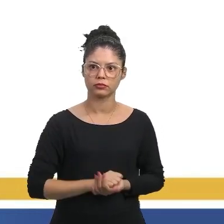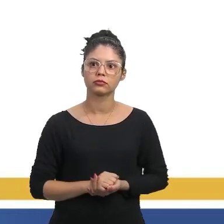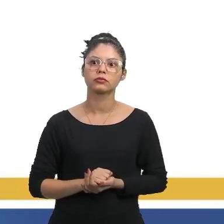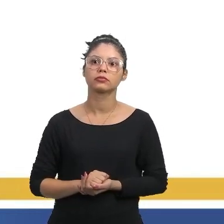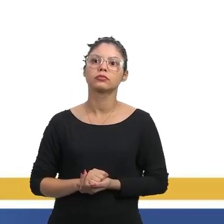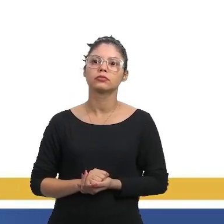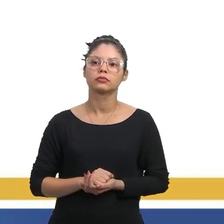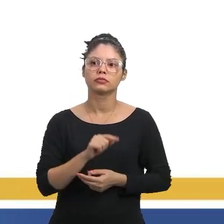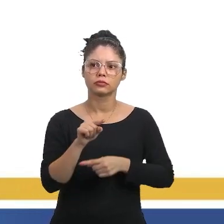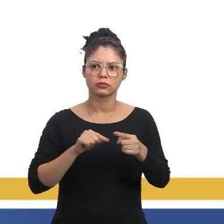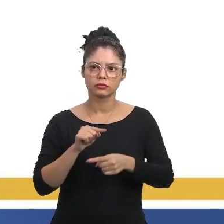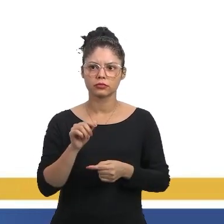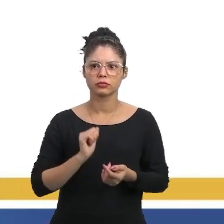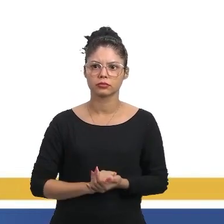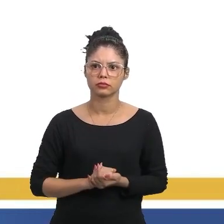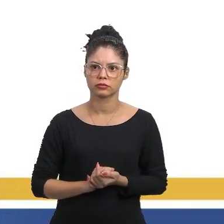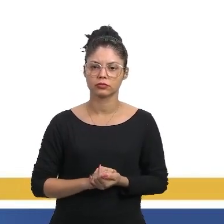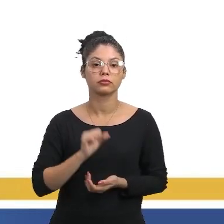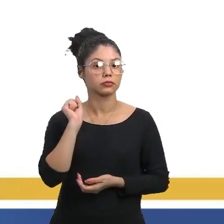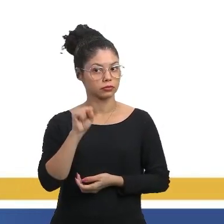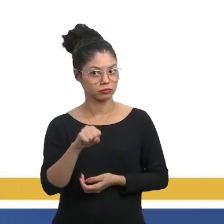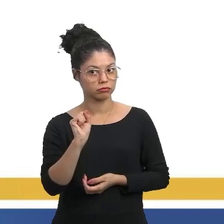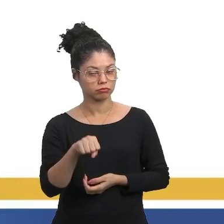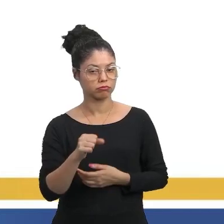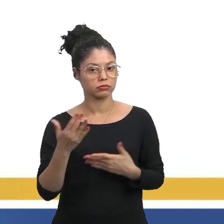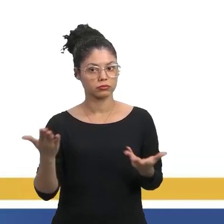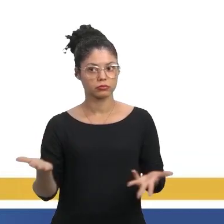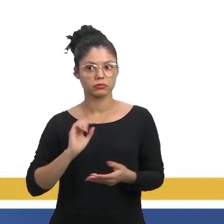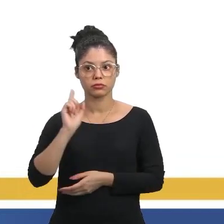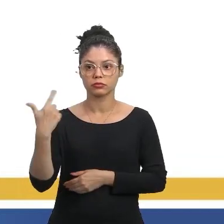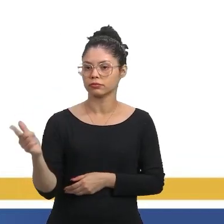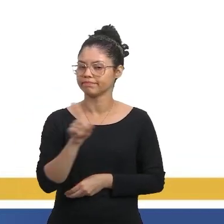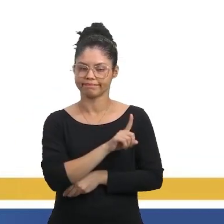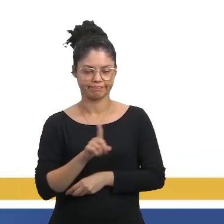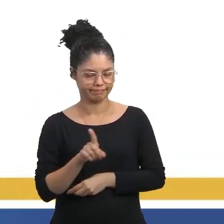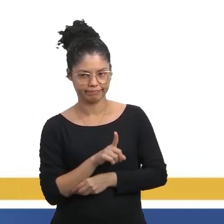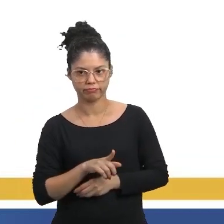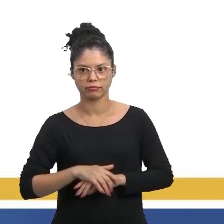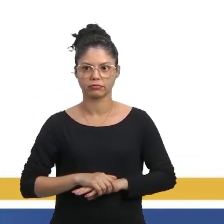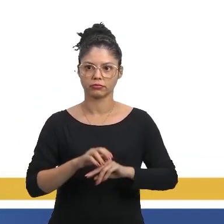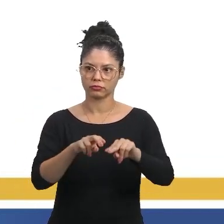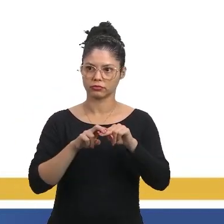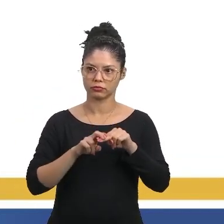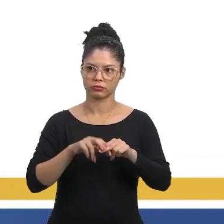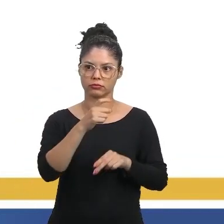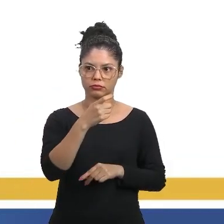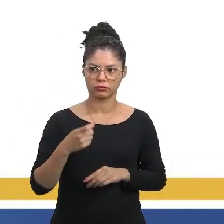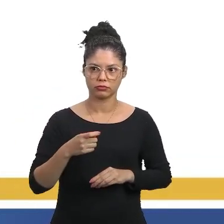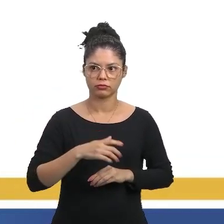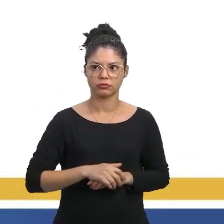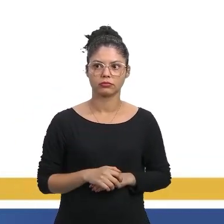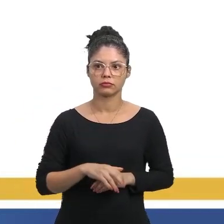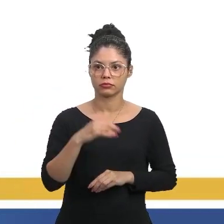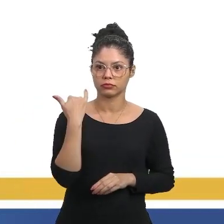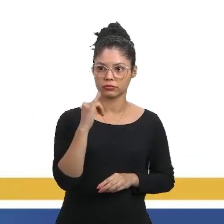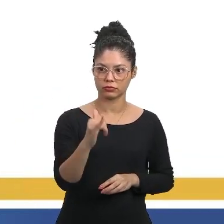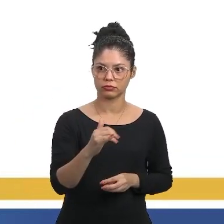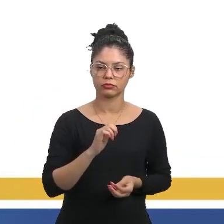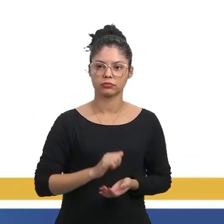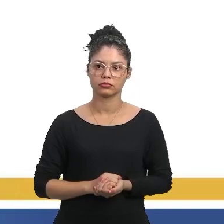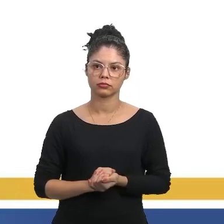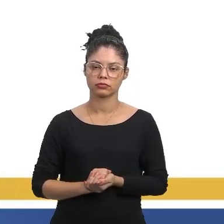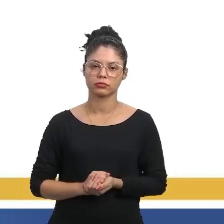É indivisível? O de Dalton diz que sim. Os demais, não. Então, por isso não tem X. A energia do elétron